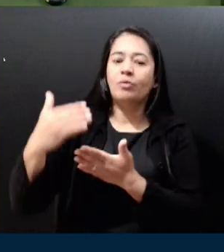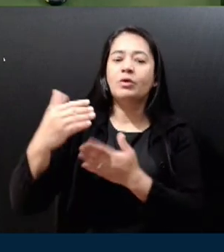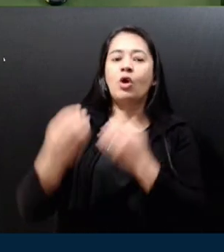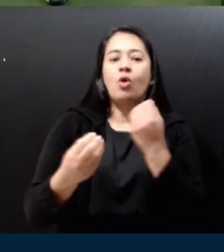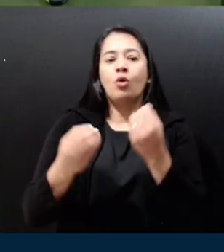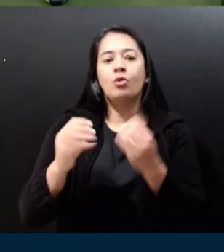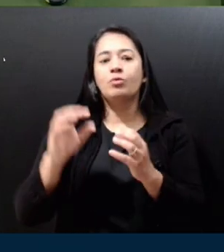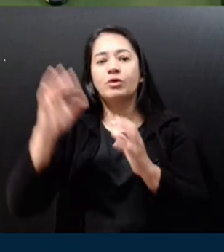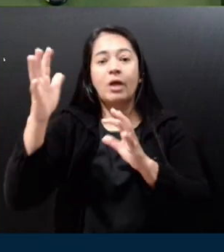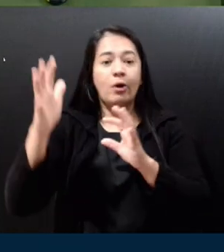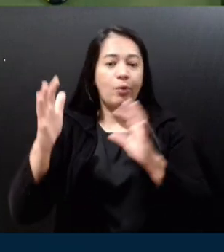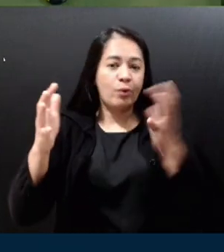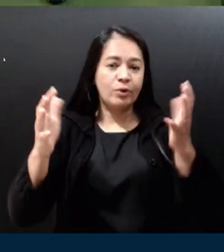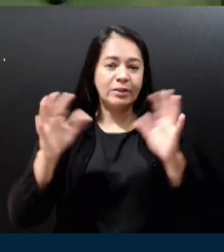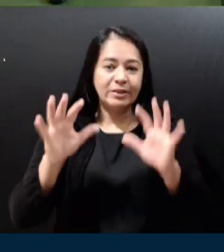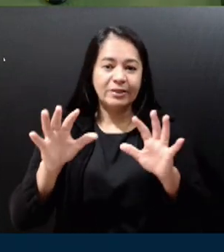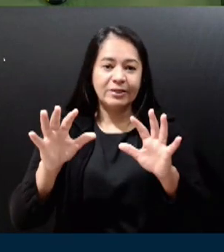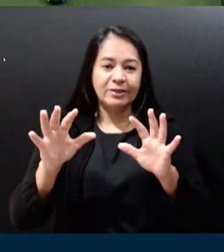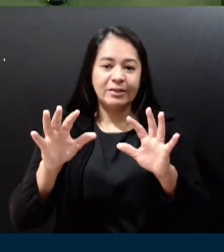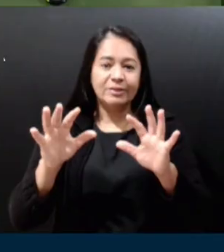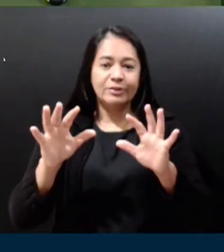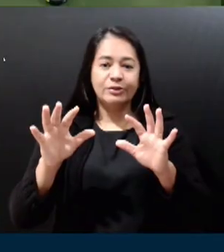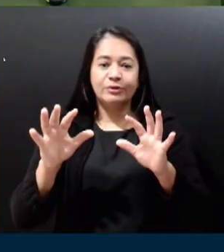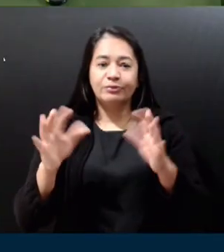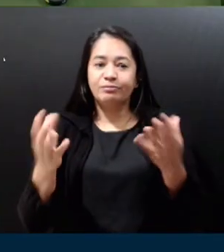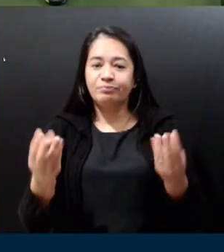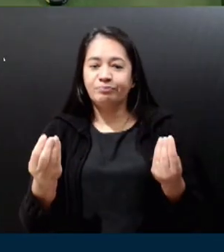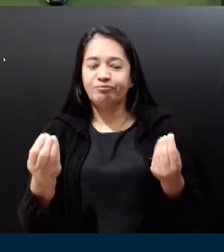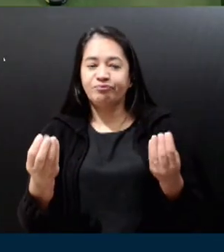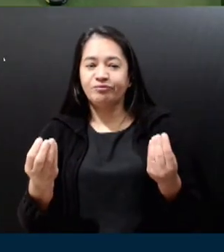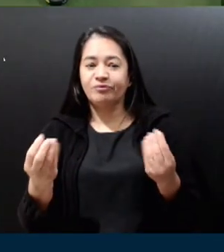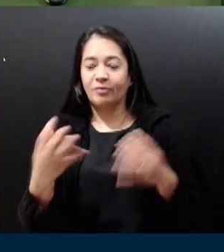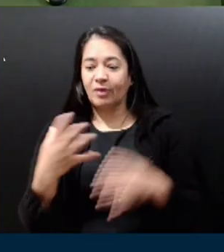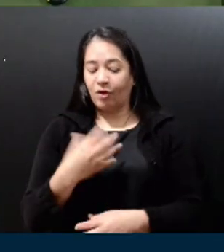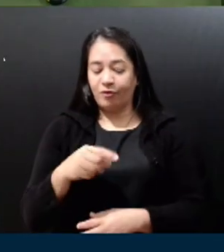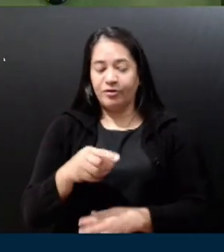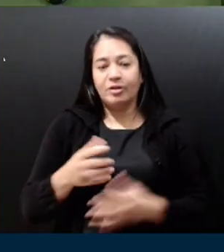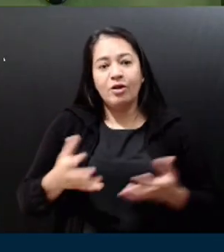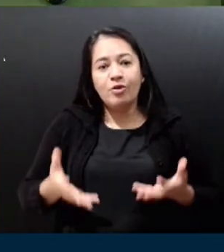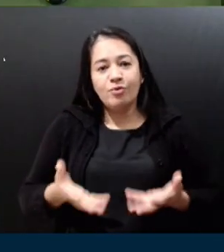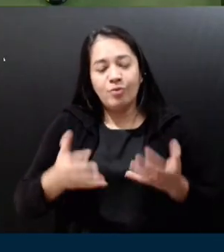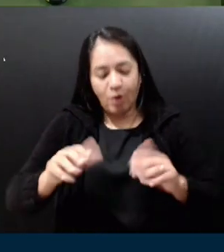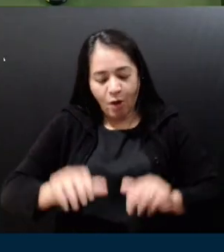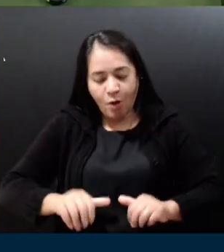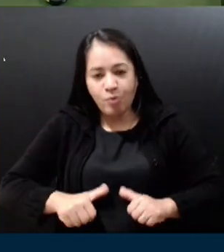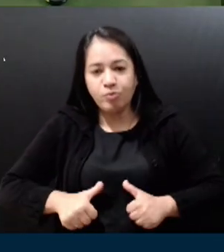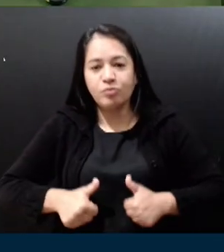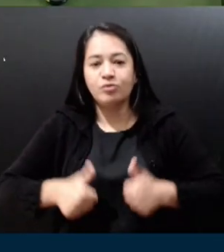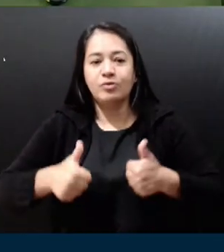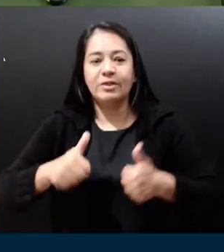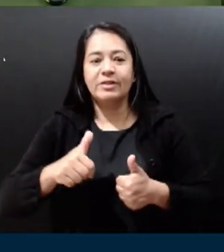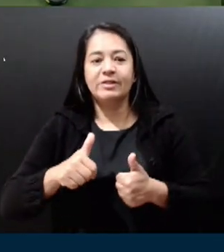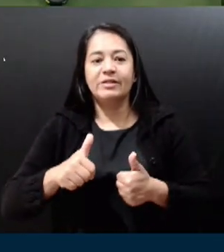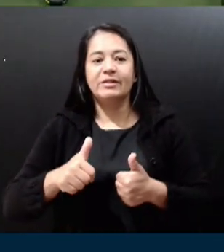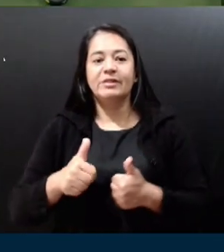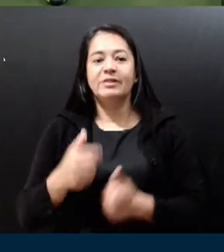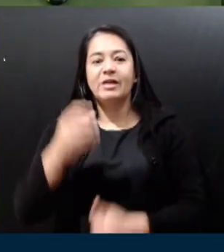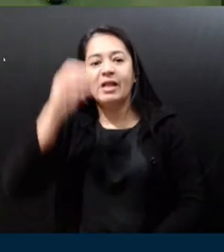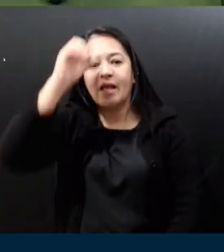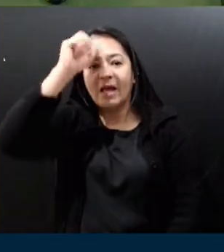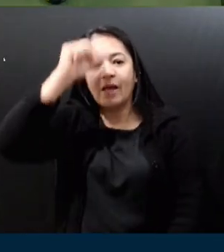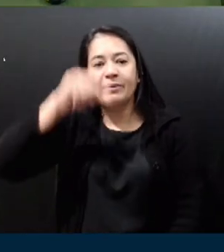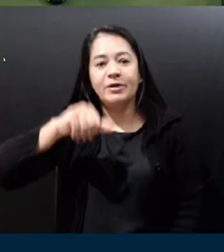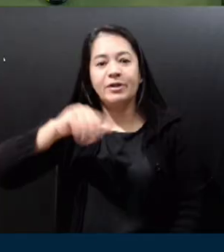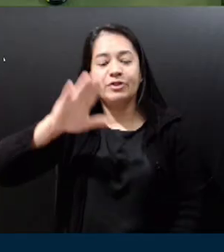Isso vai dando para esse filho autoestima, ele vai podendo se apropriar mais dessa origem,